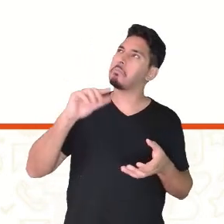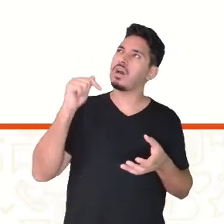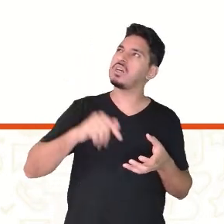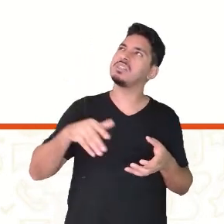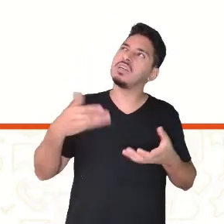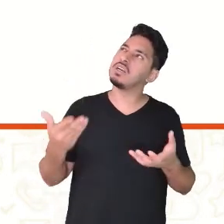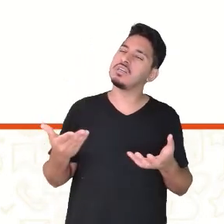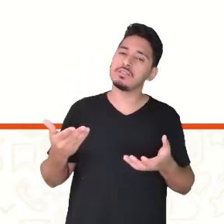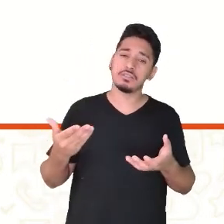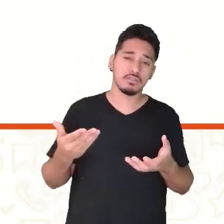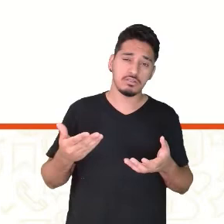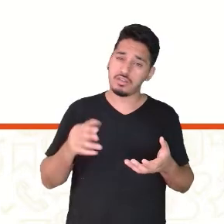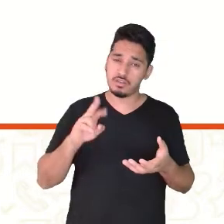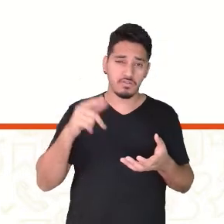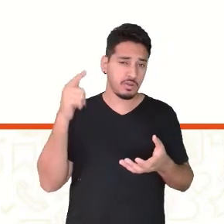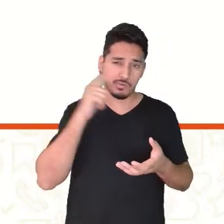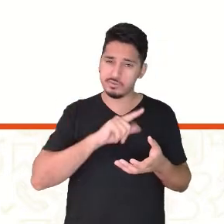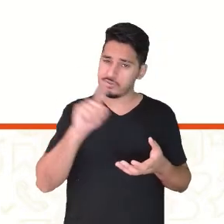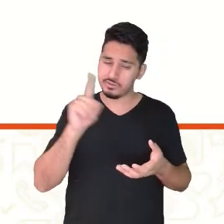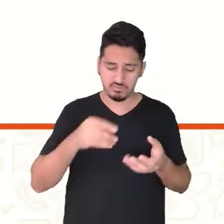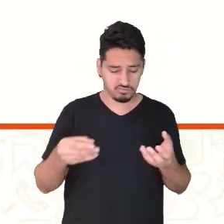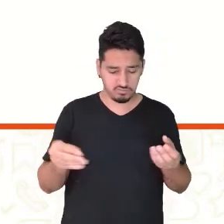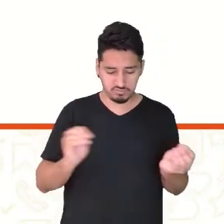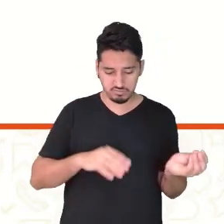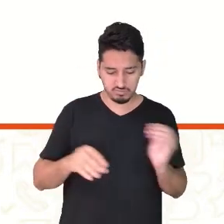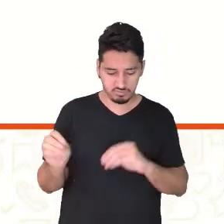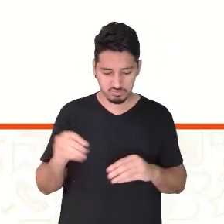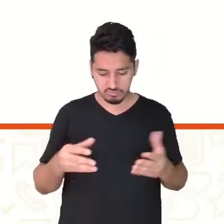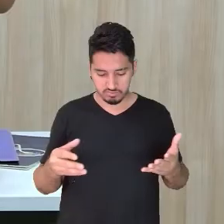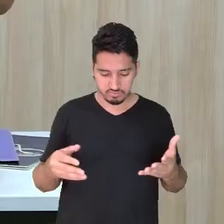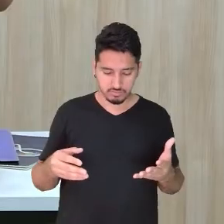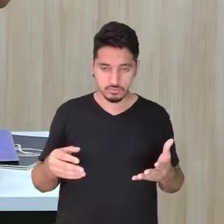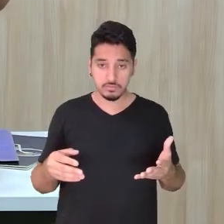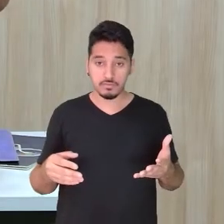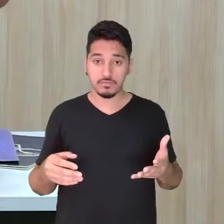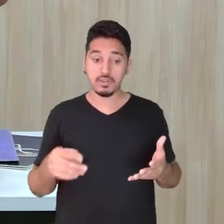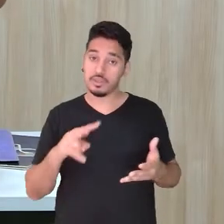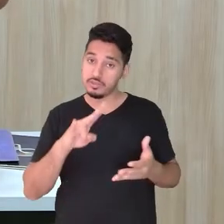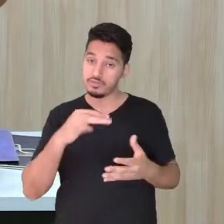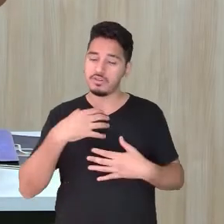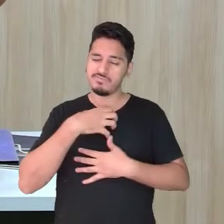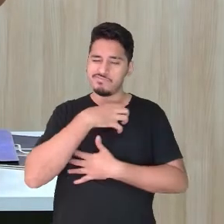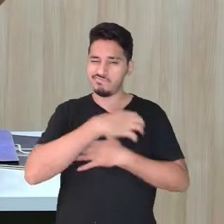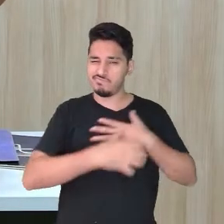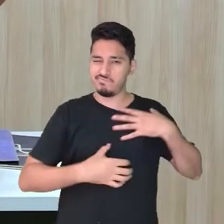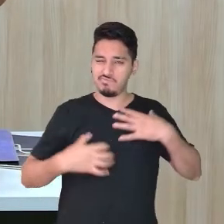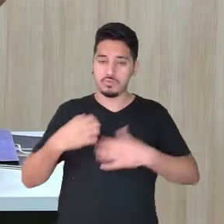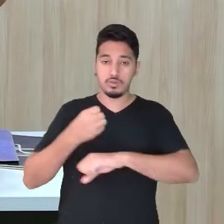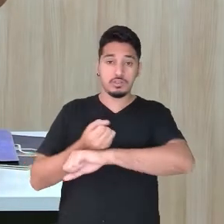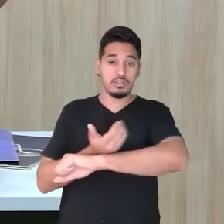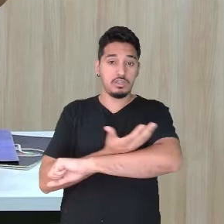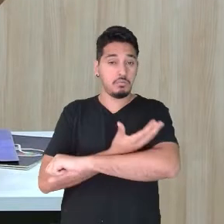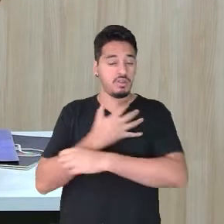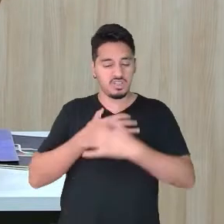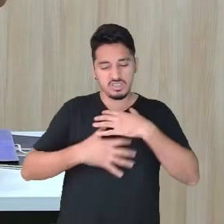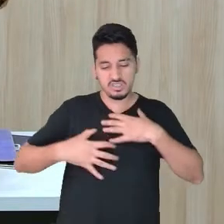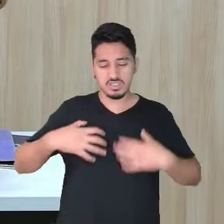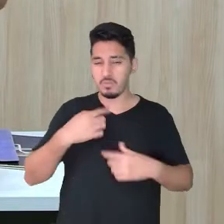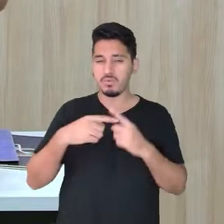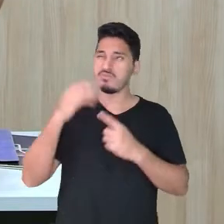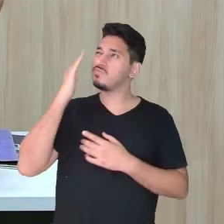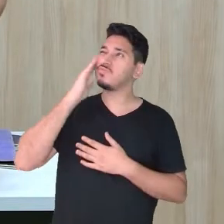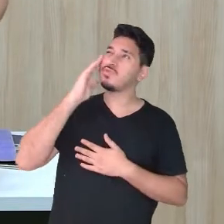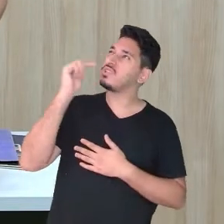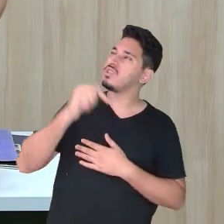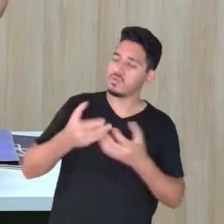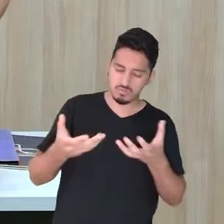essa, ela provavelmente não vai conseguir realizar essa atividade. E aquilo vai mexer com os sentimentos dela, porque ela não está entendendo,